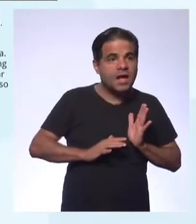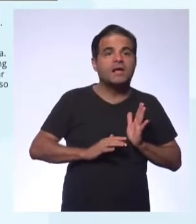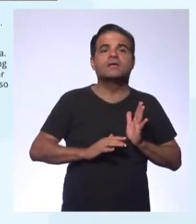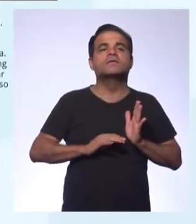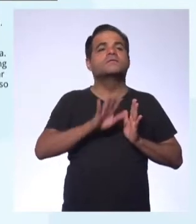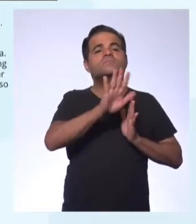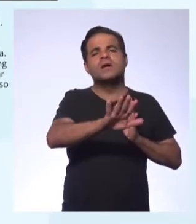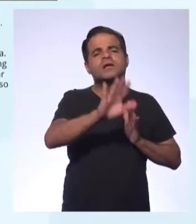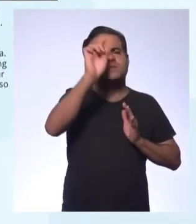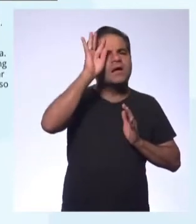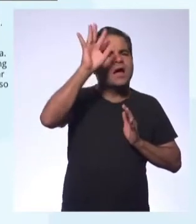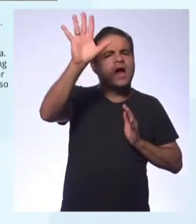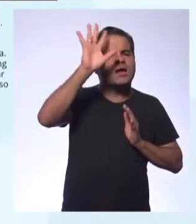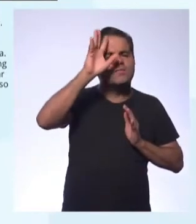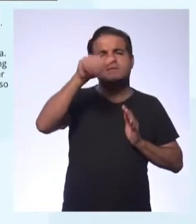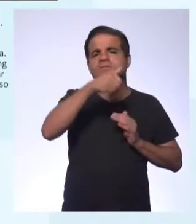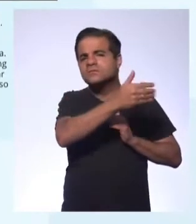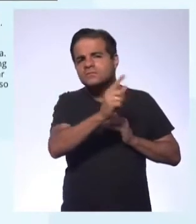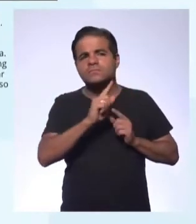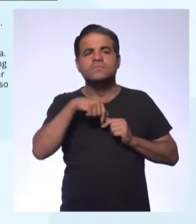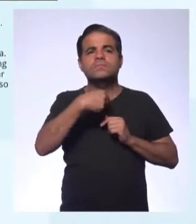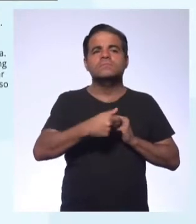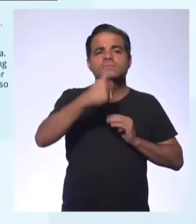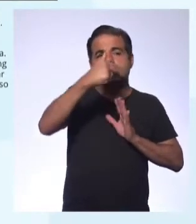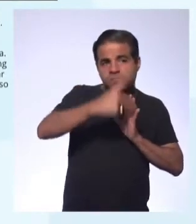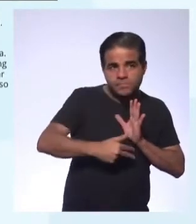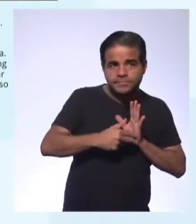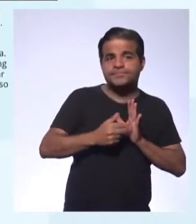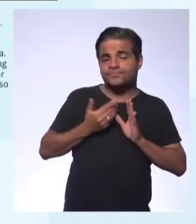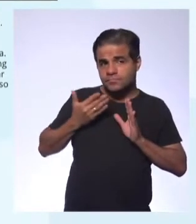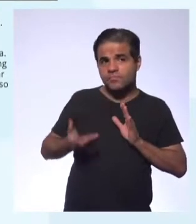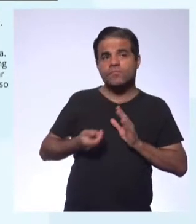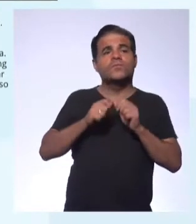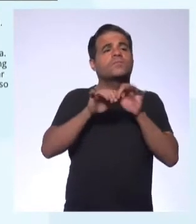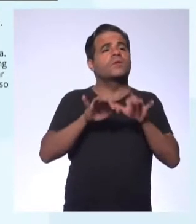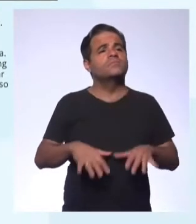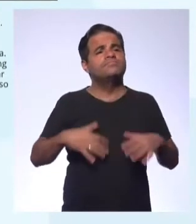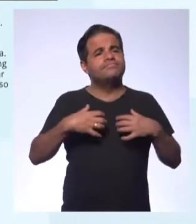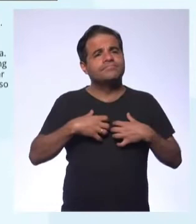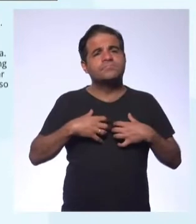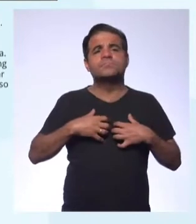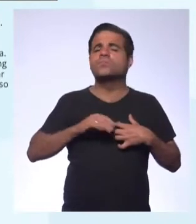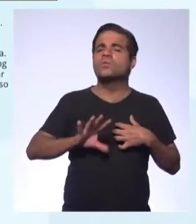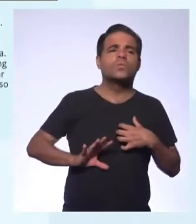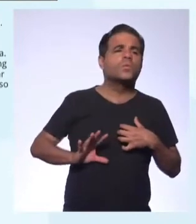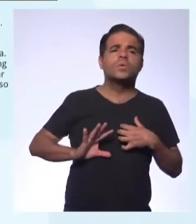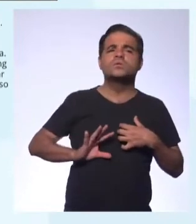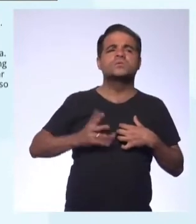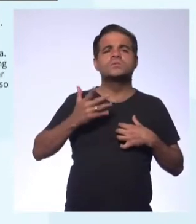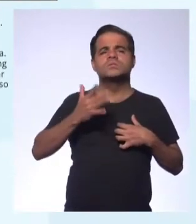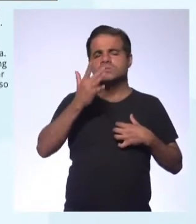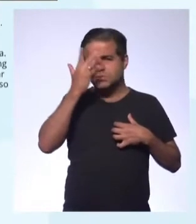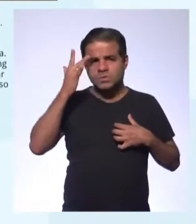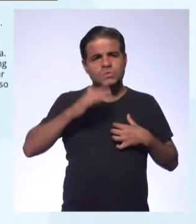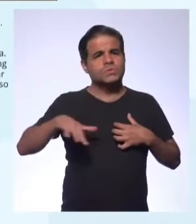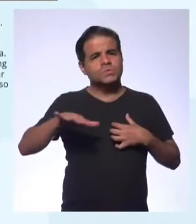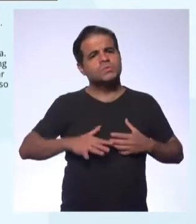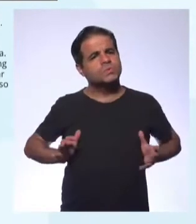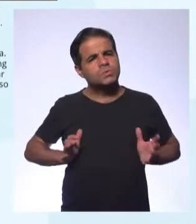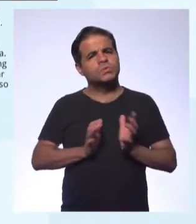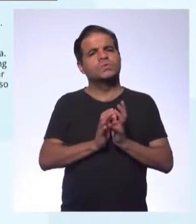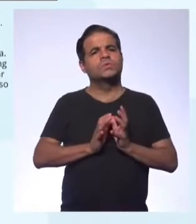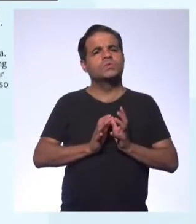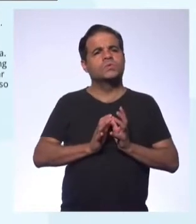mas fica aí a reflexão. Após a leitura do texto abaixo, escreva sobre algumas consequências sofridas